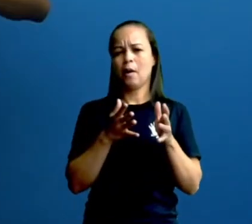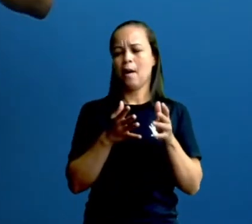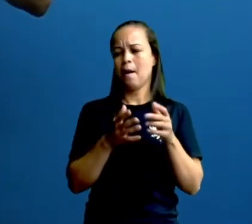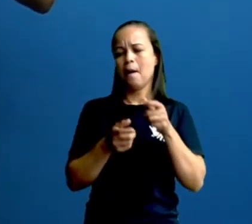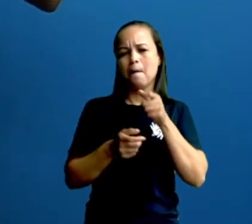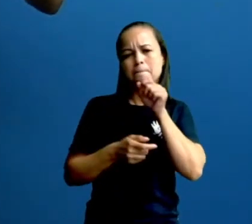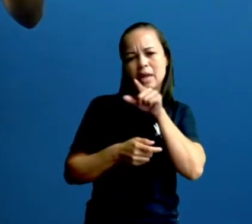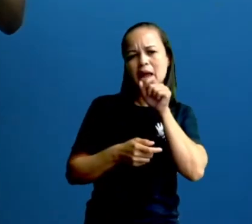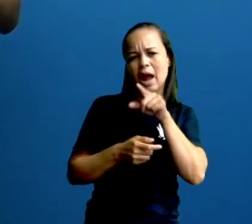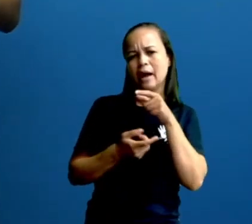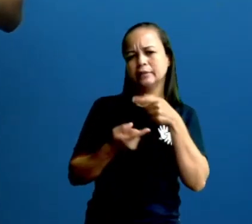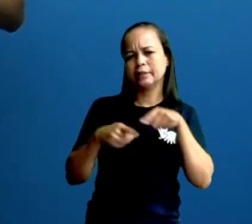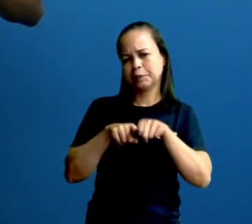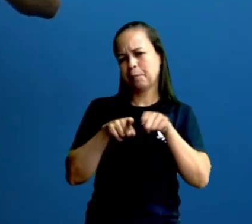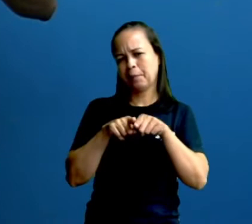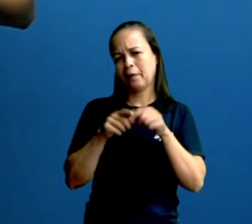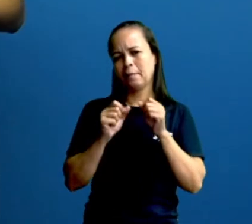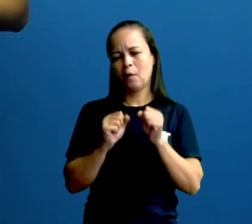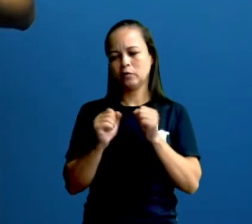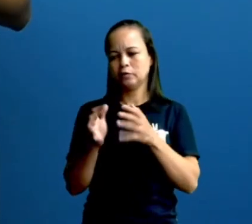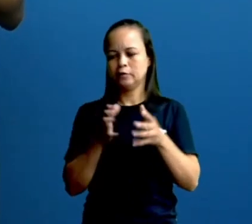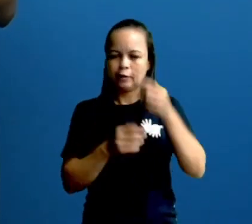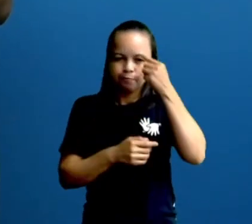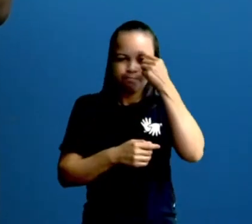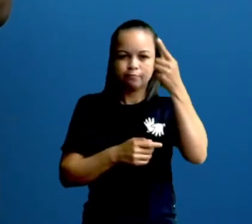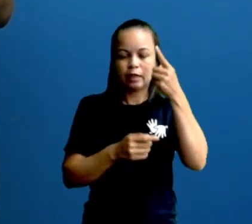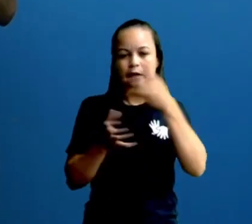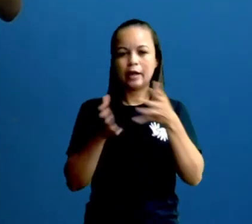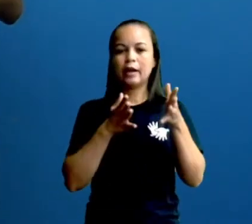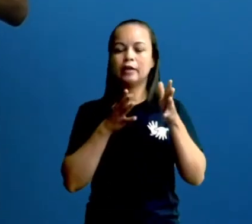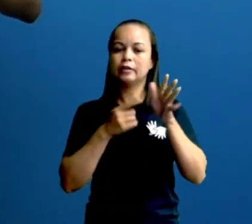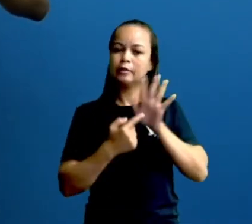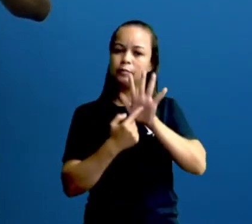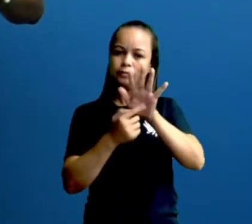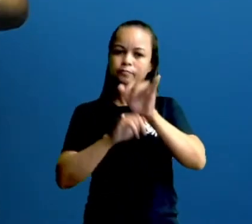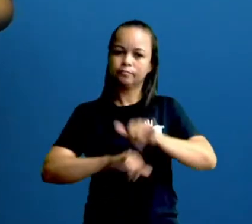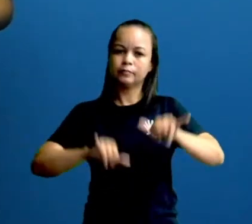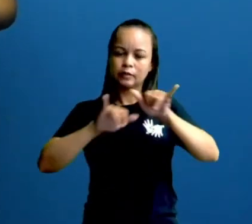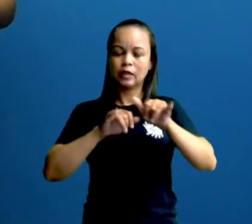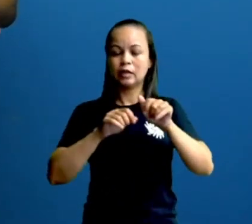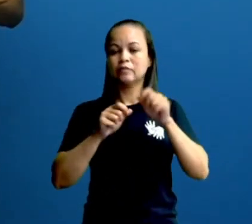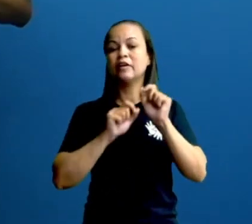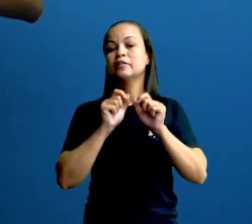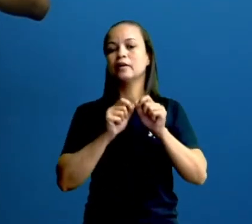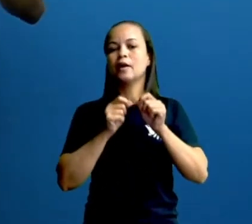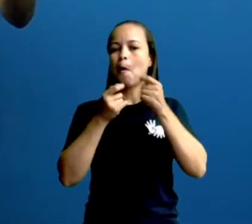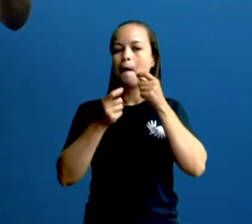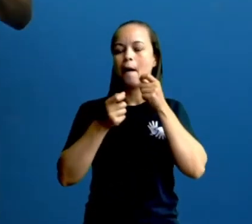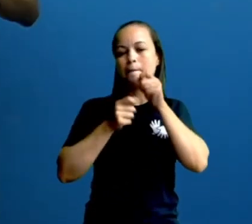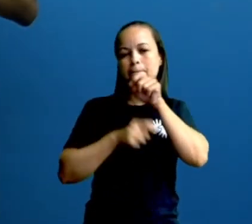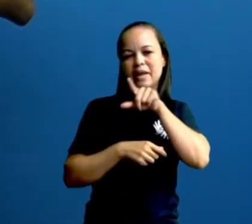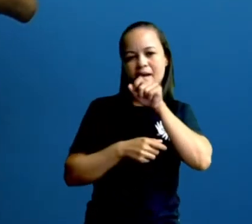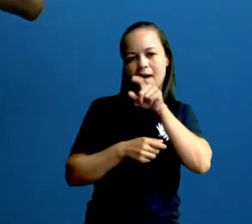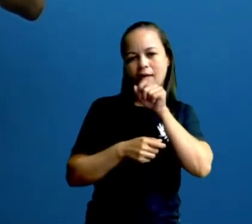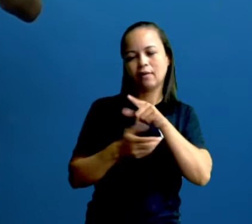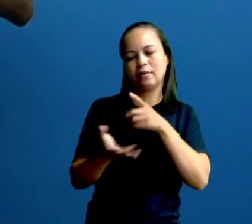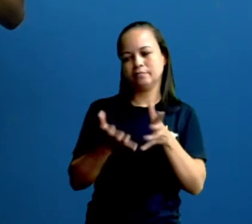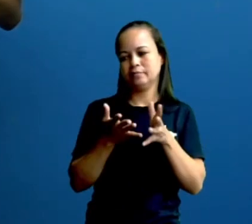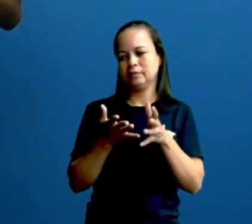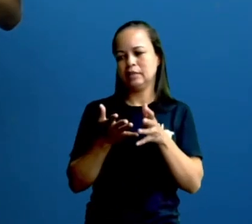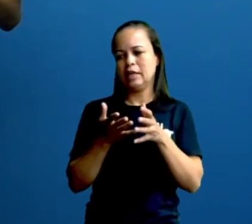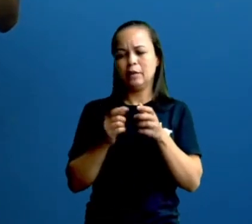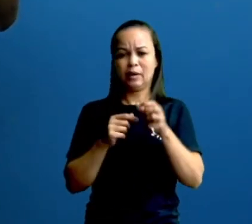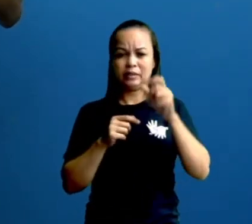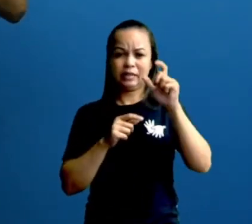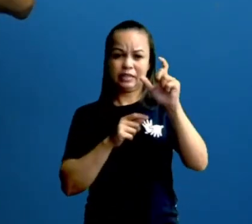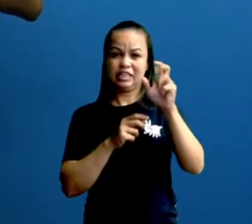Então, a tirinha ela tem essa ideia de levar o assunto a você através de uma piada. E não passa de